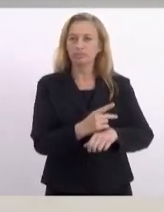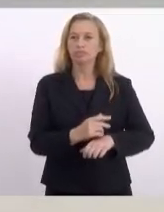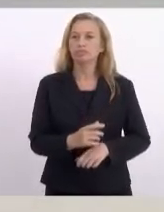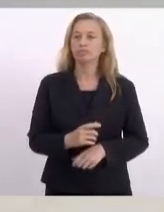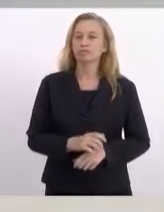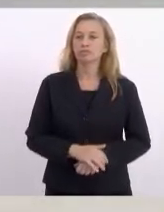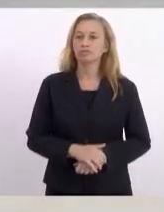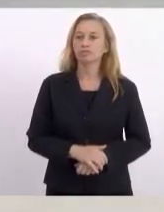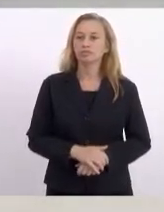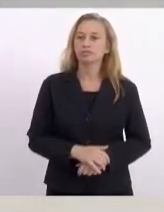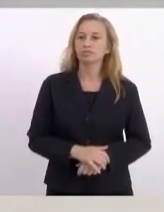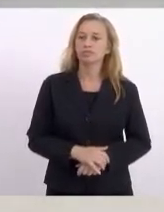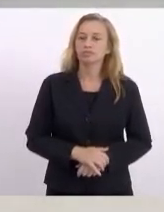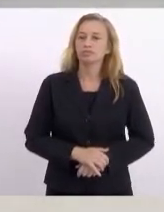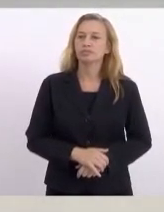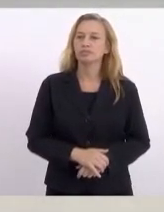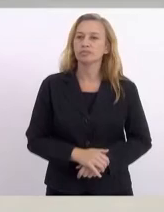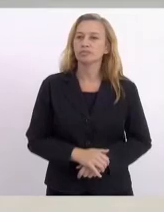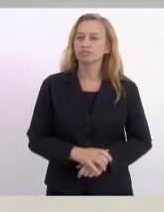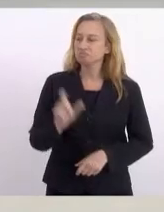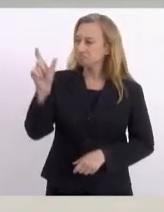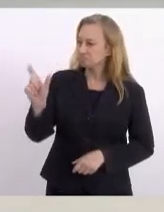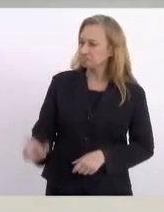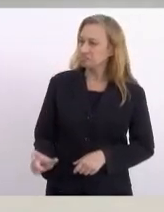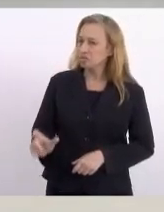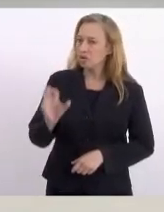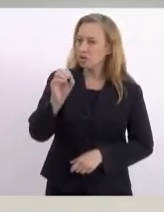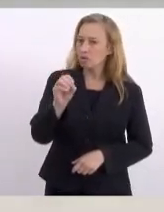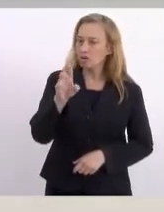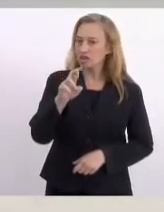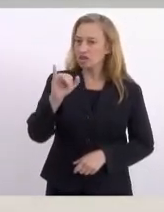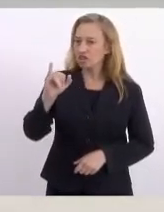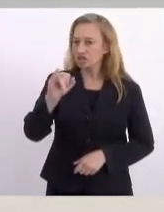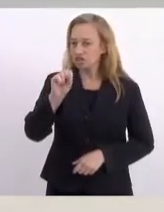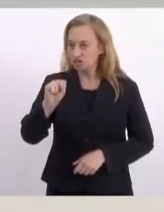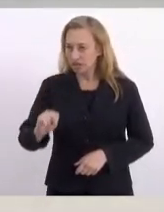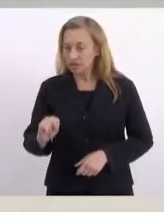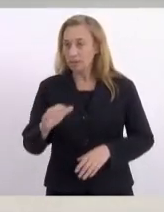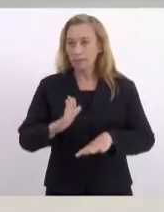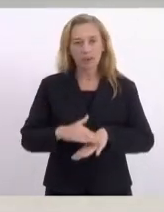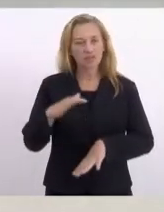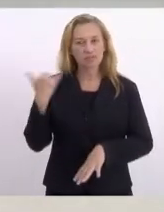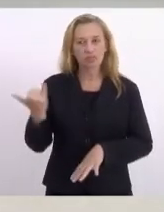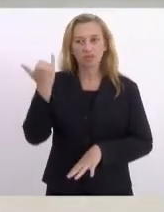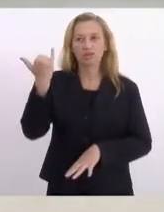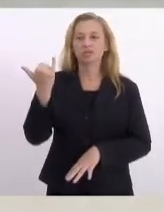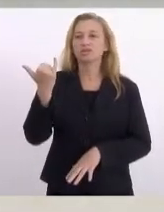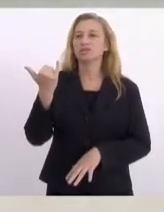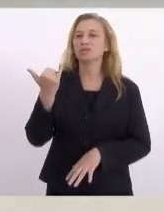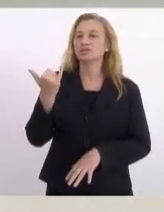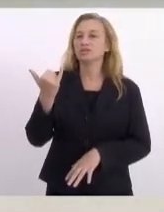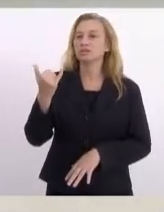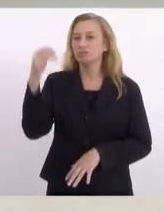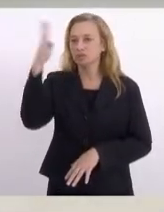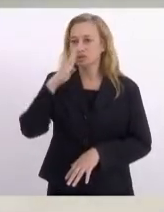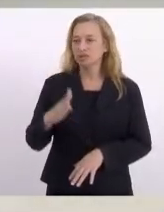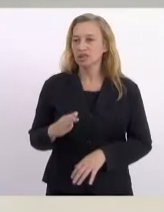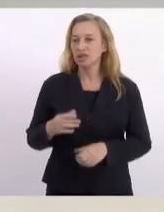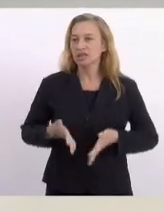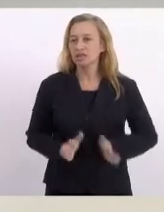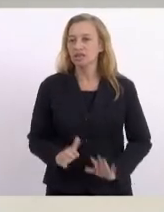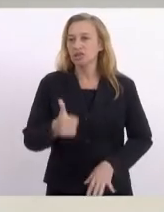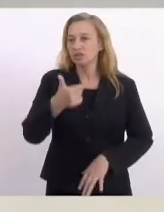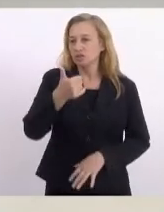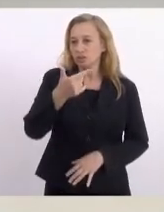Doxum, uma das ialorixás mais importantes do Brasil. Yanitinha nasceu em 12